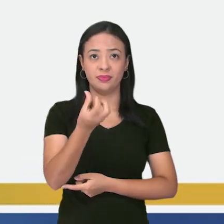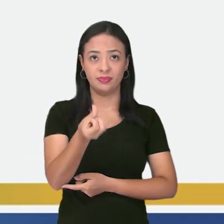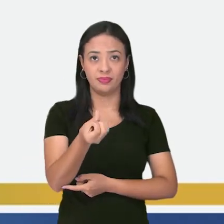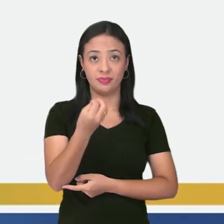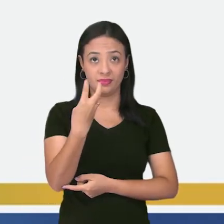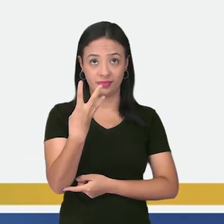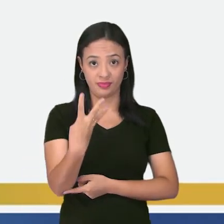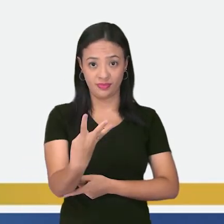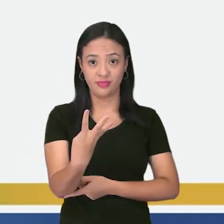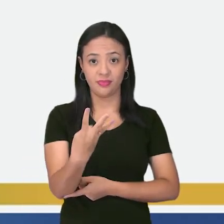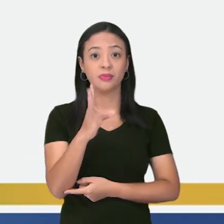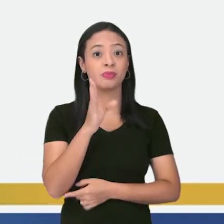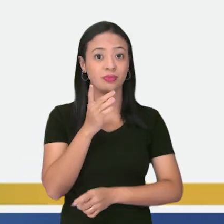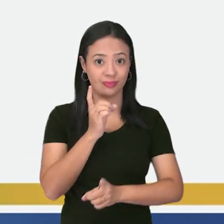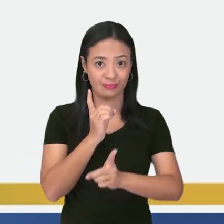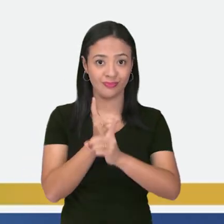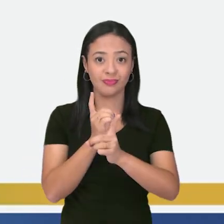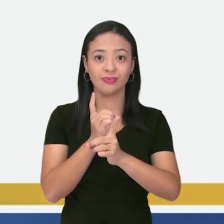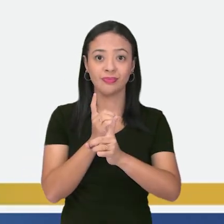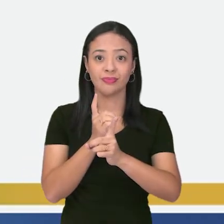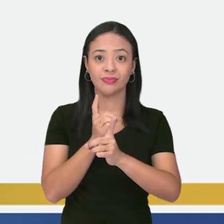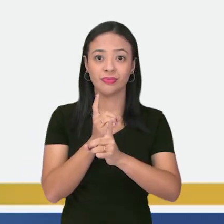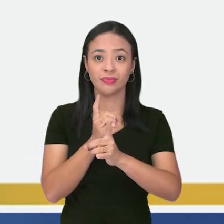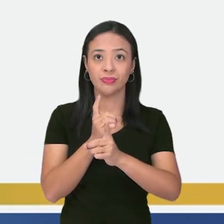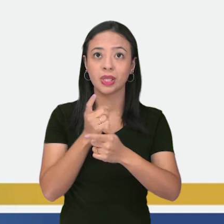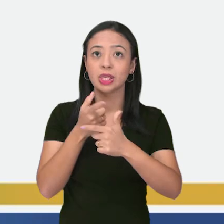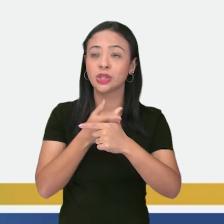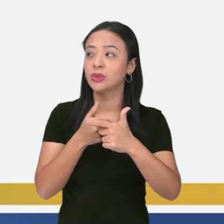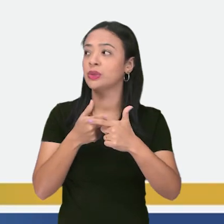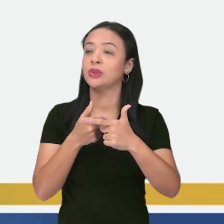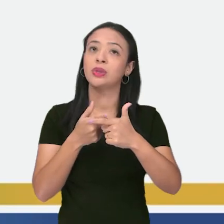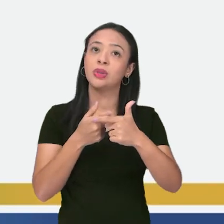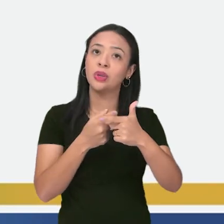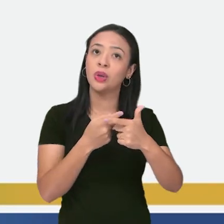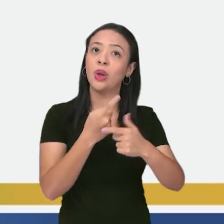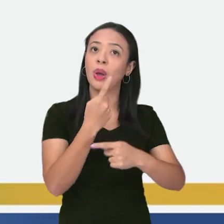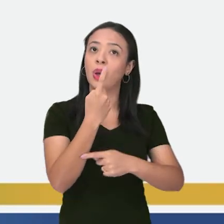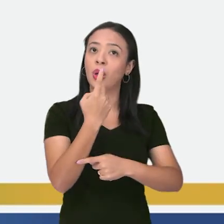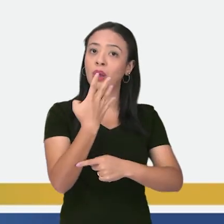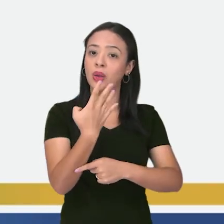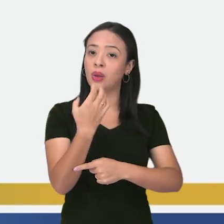14.163, que é o que a gente achou, dividido por